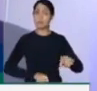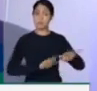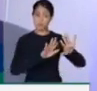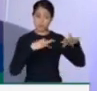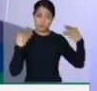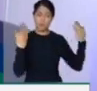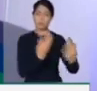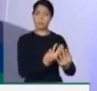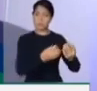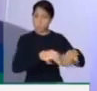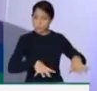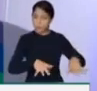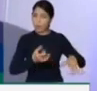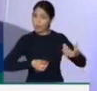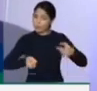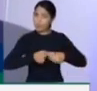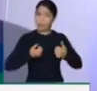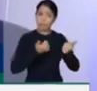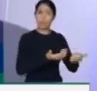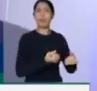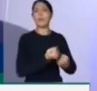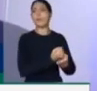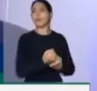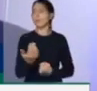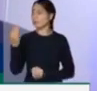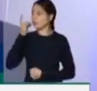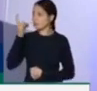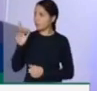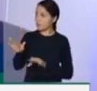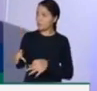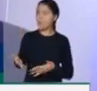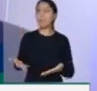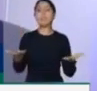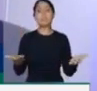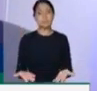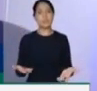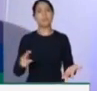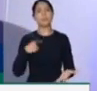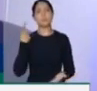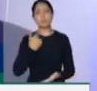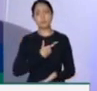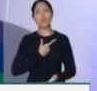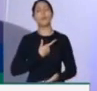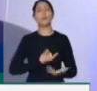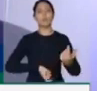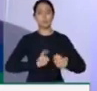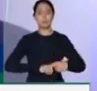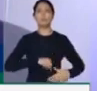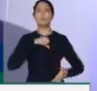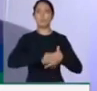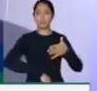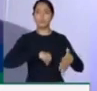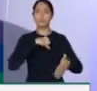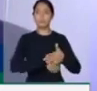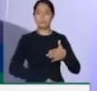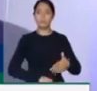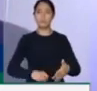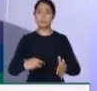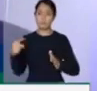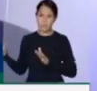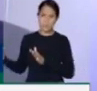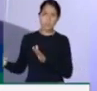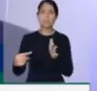famílias tiveram e que Minas Gerais teve. Para concluir, deputado Jair. Continuamos na comissão externa, lutando para que isso aconteça e